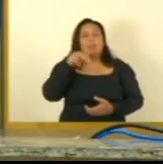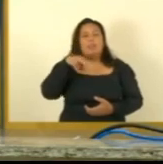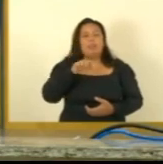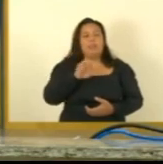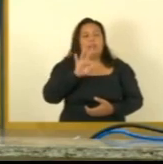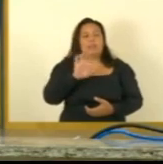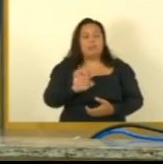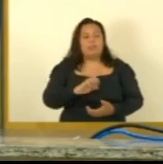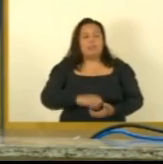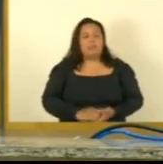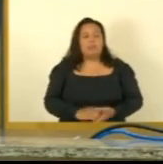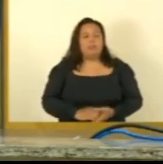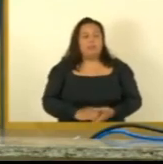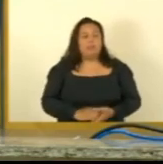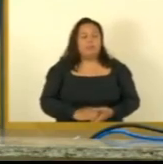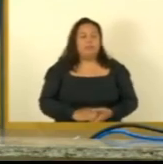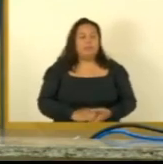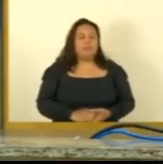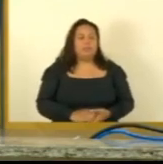Sá.